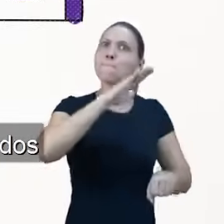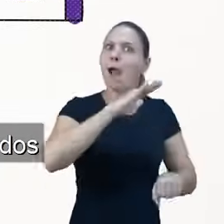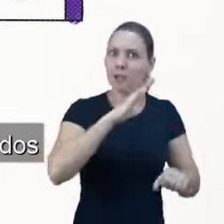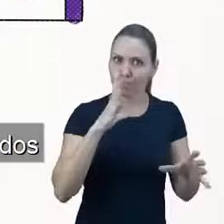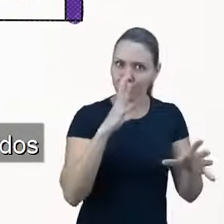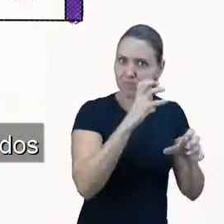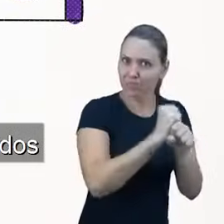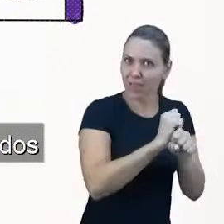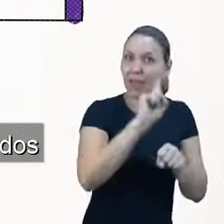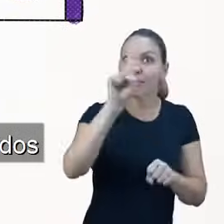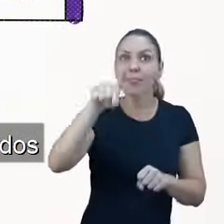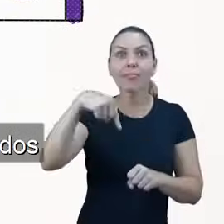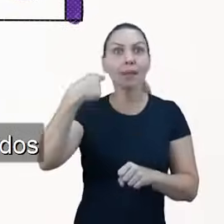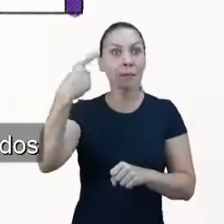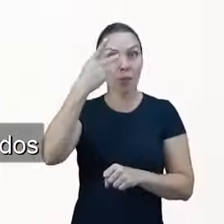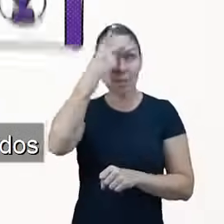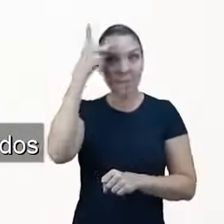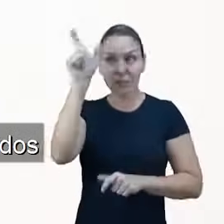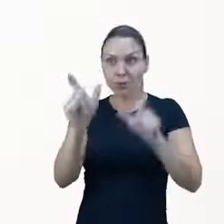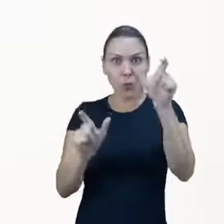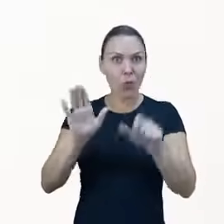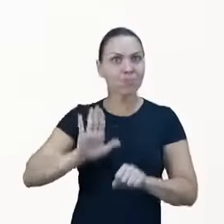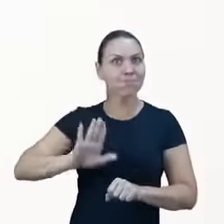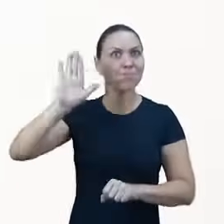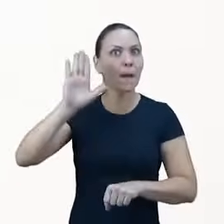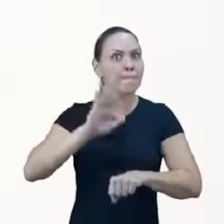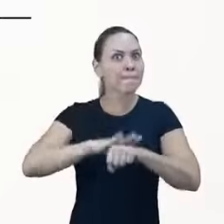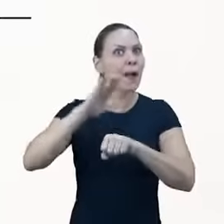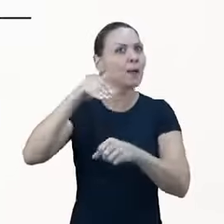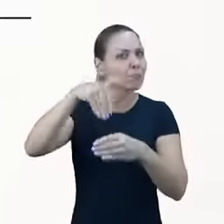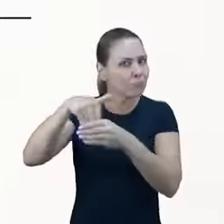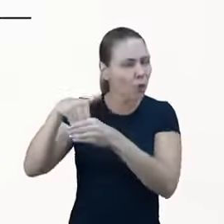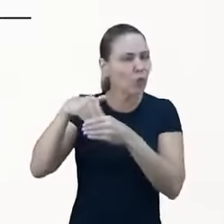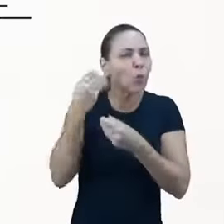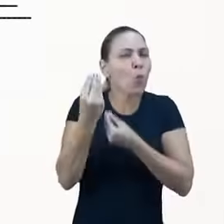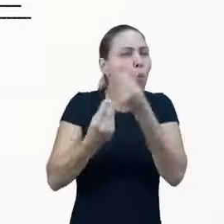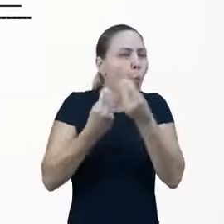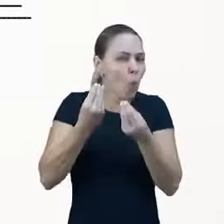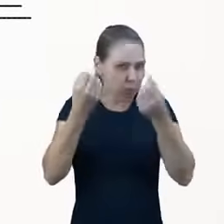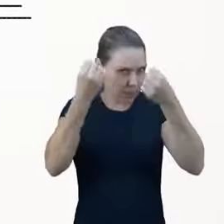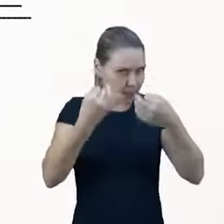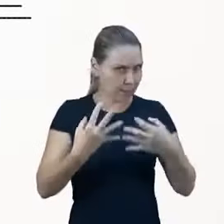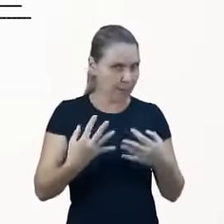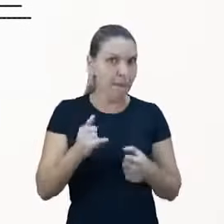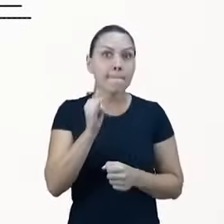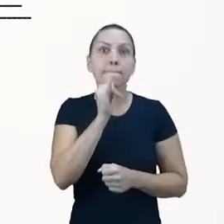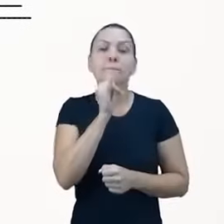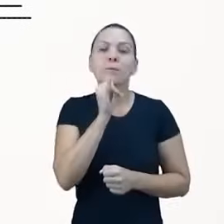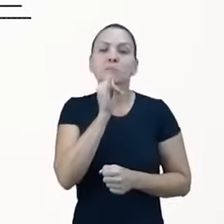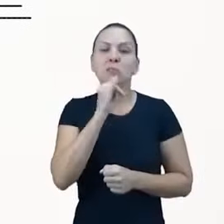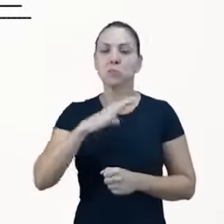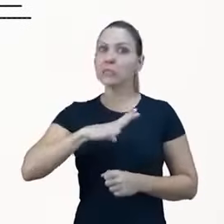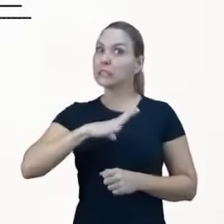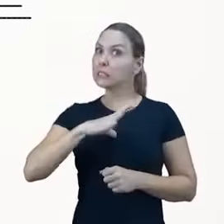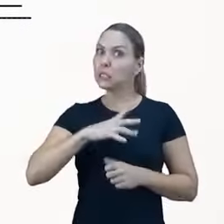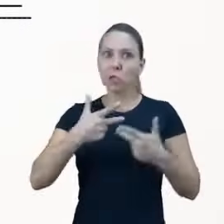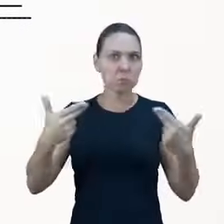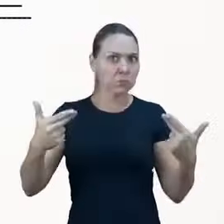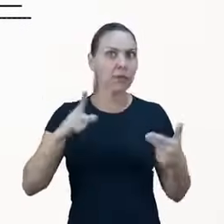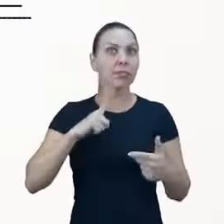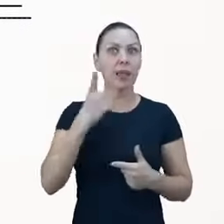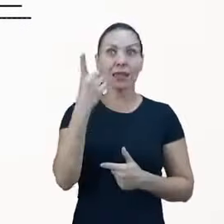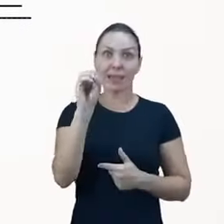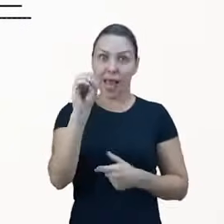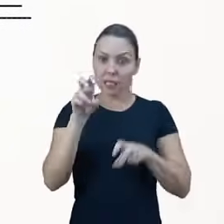quais foram os candidatos mais votados. Como assim? Vamos supor que o município X tenha 10 cadeiras na